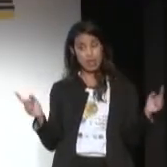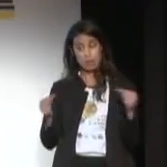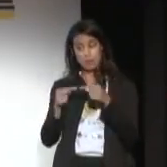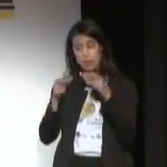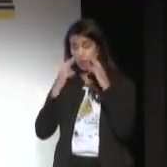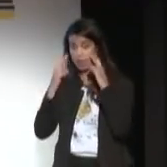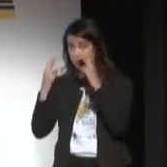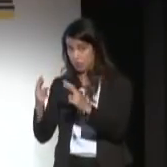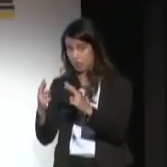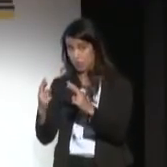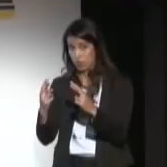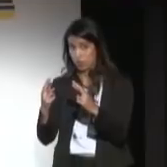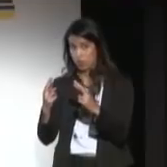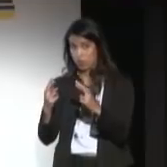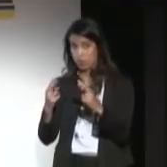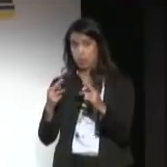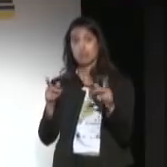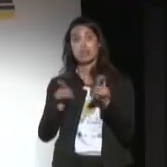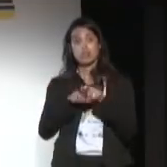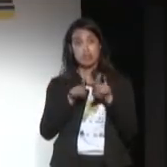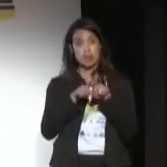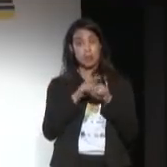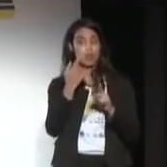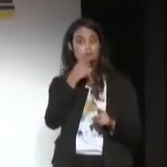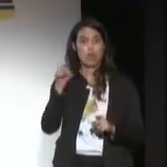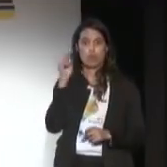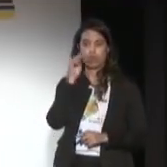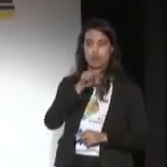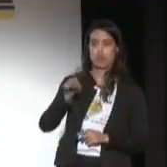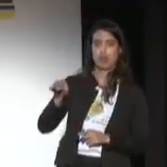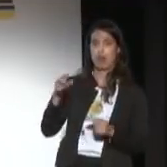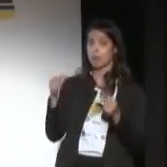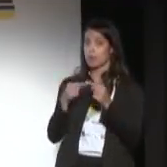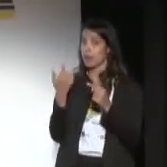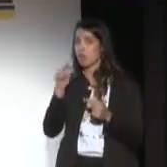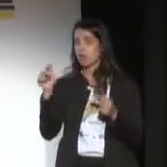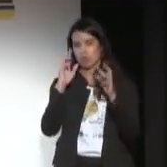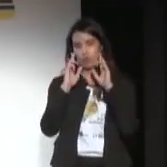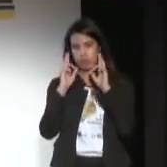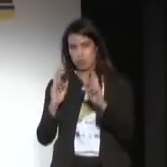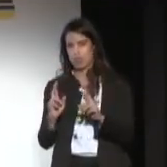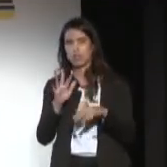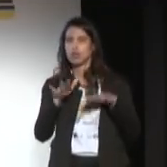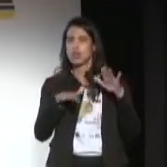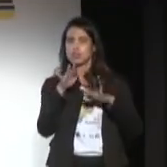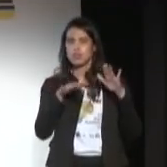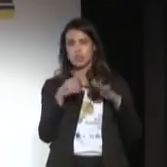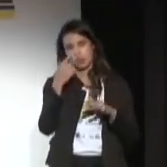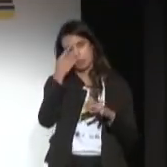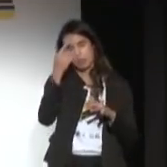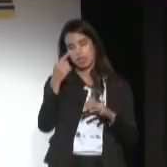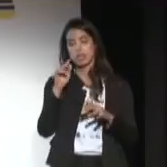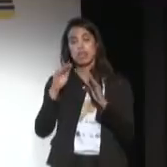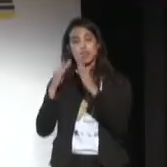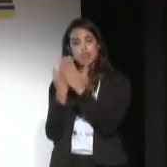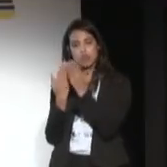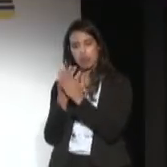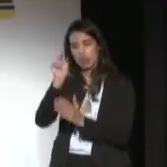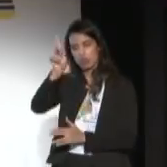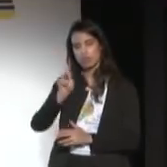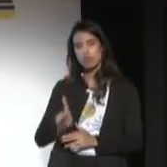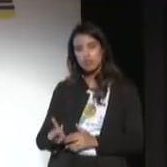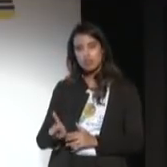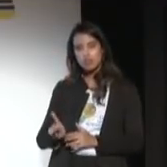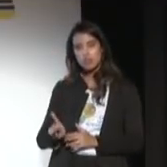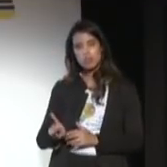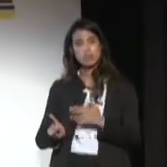respeito, mas é falar também sobre uma outra ótica do respeito. Nós temos aí um conceito muitas vezes equivocado da escola de autonomia. Então, vamos